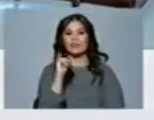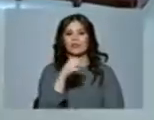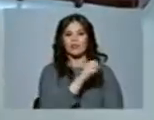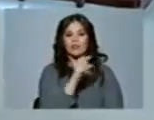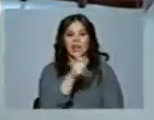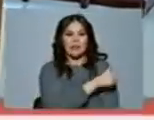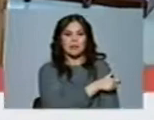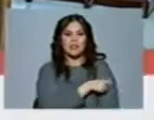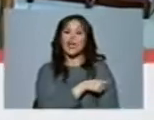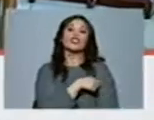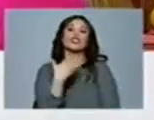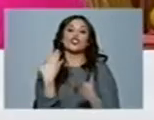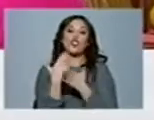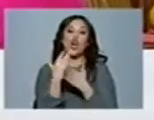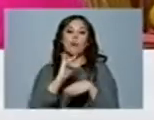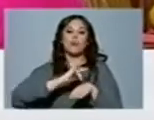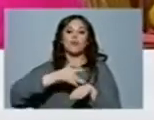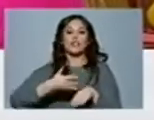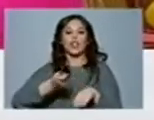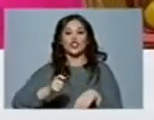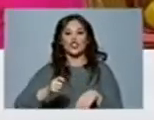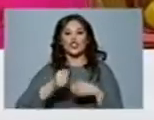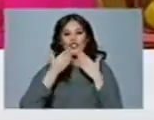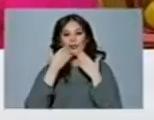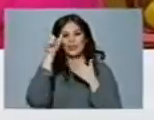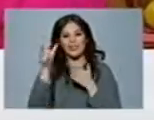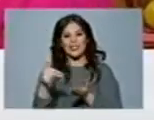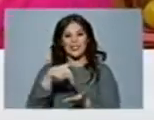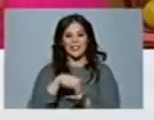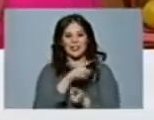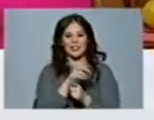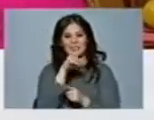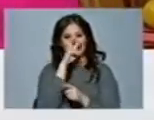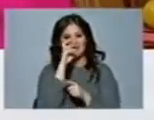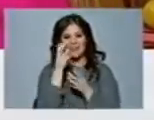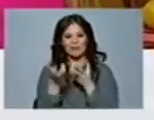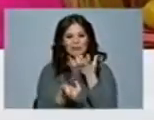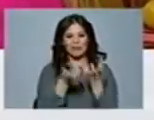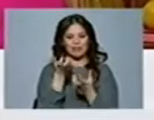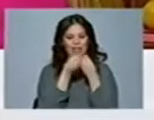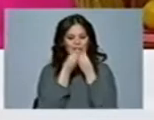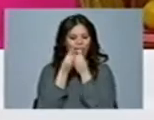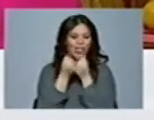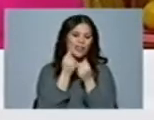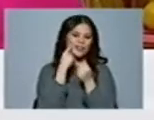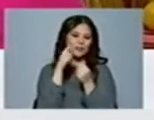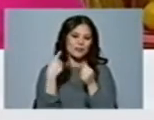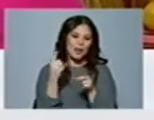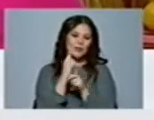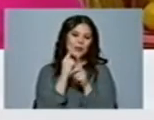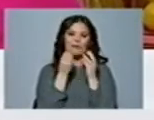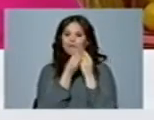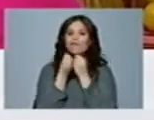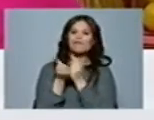de Chaves. Muito obrigada por ter vindo. E já cheira a cozido. O que é que tem de especial de tão saboroso este